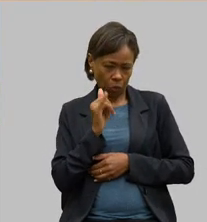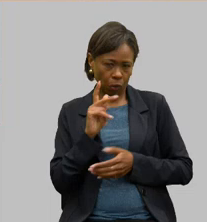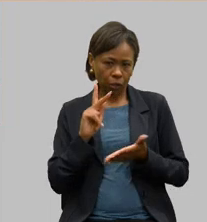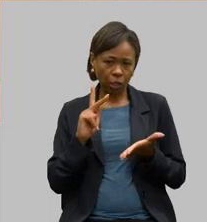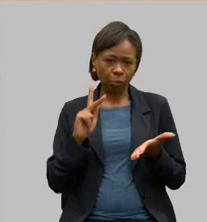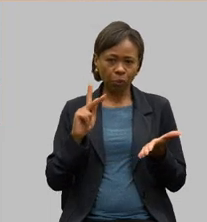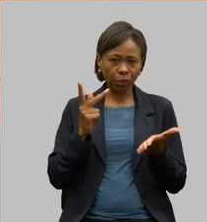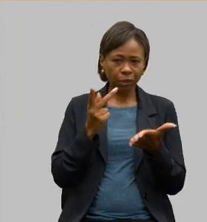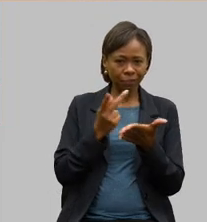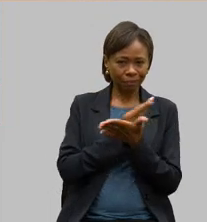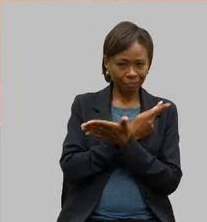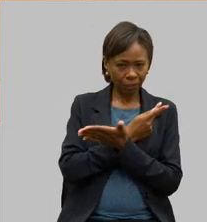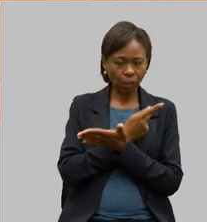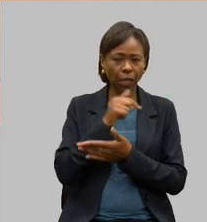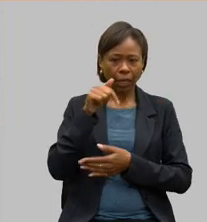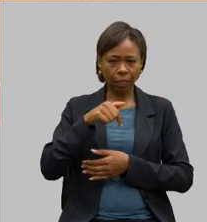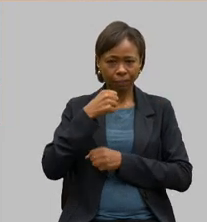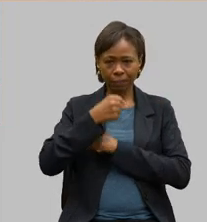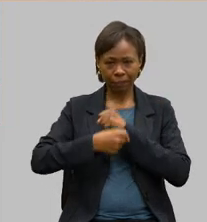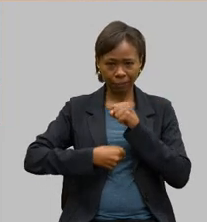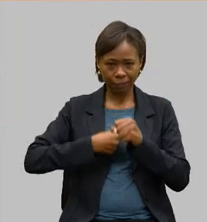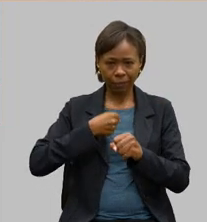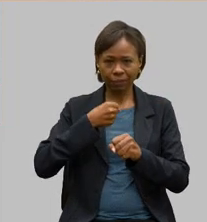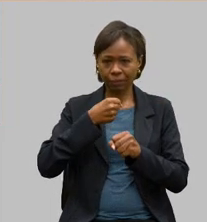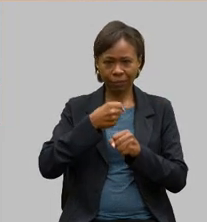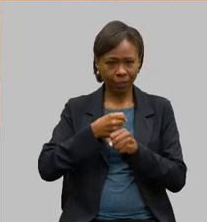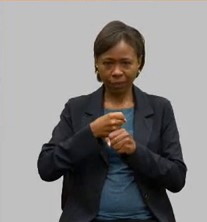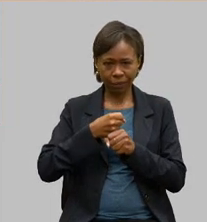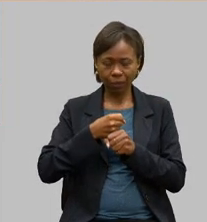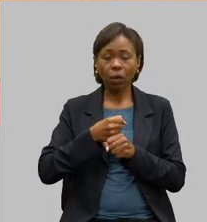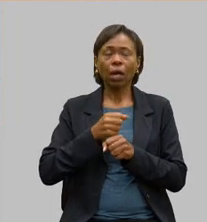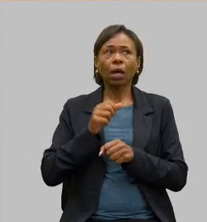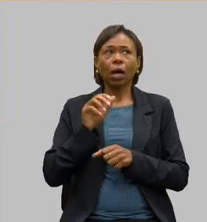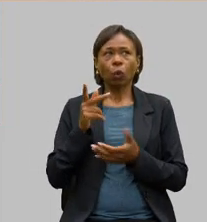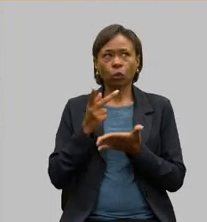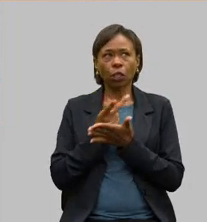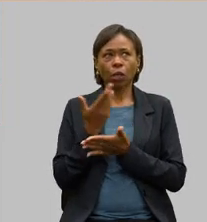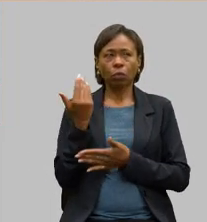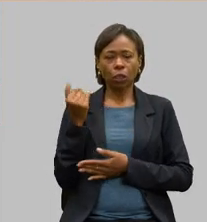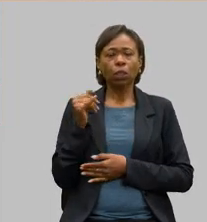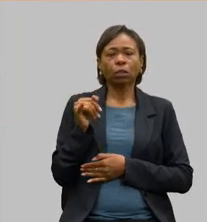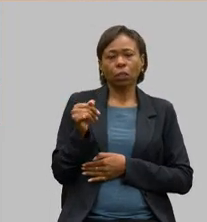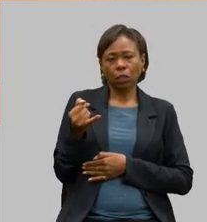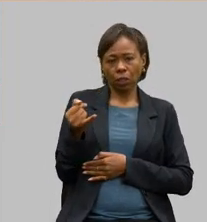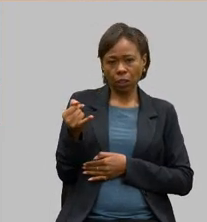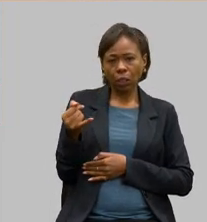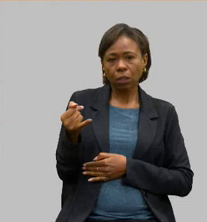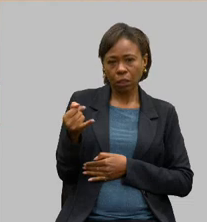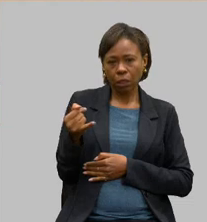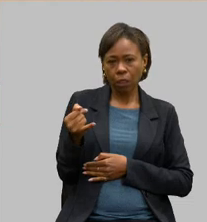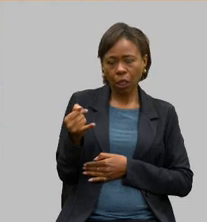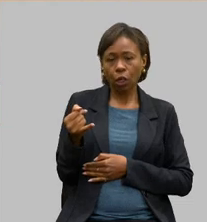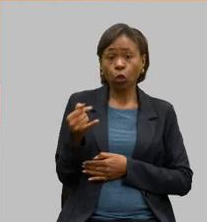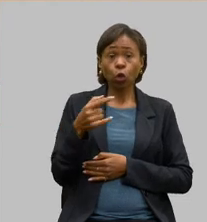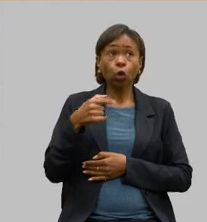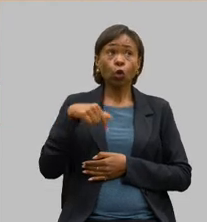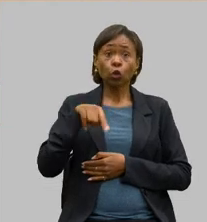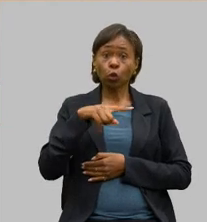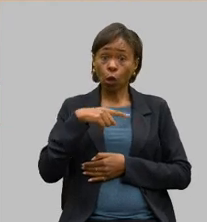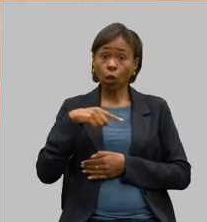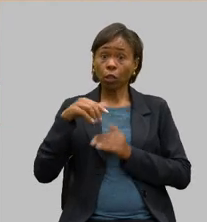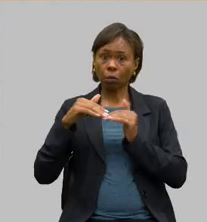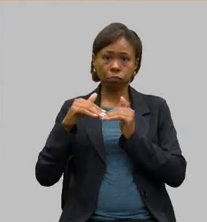assim Observatório do Turismo eh nós tivemos um Janeiro muito bom a gente na frente da Média Nacional